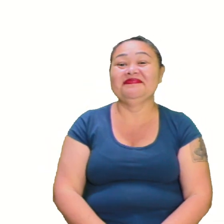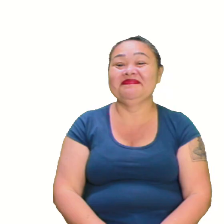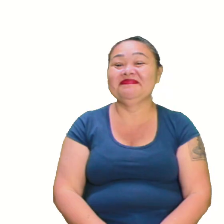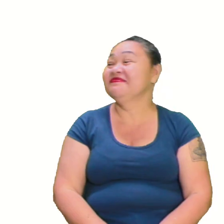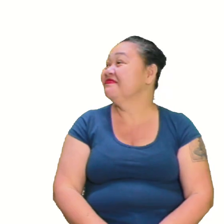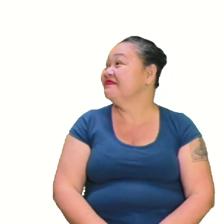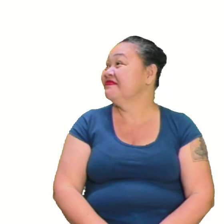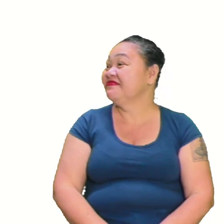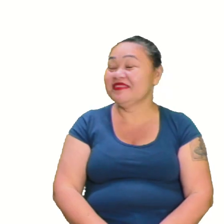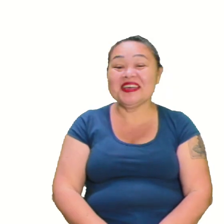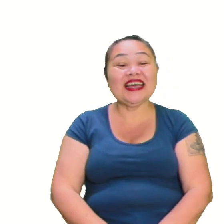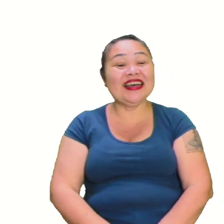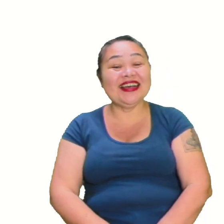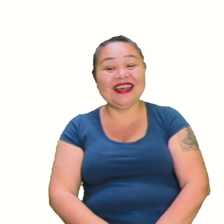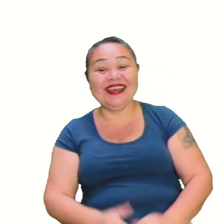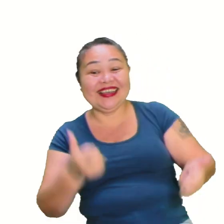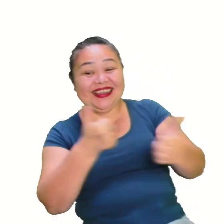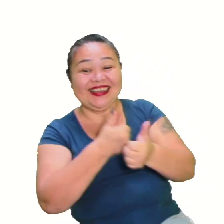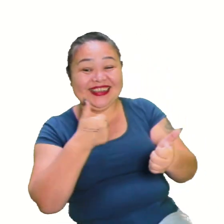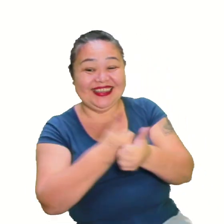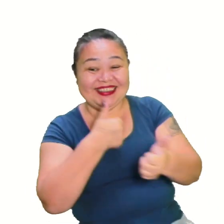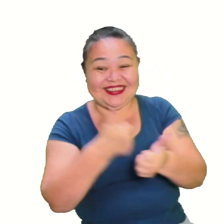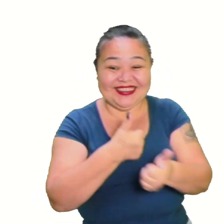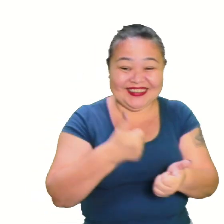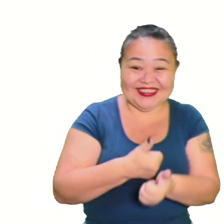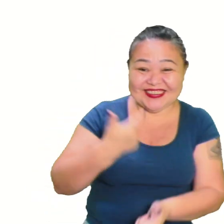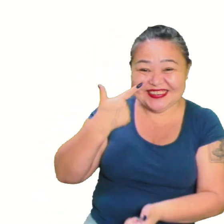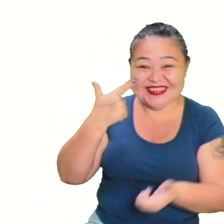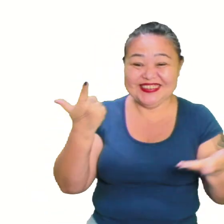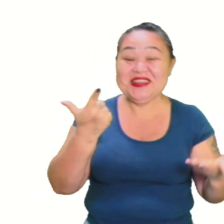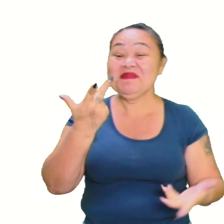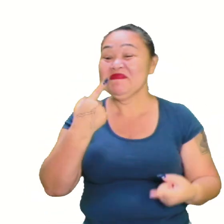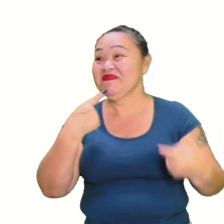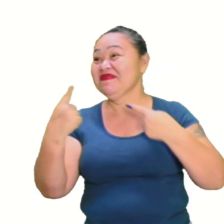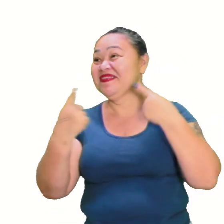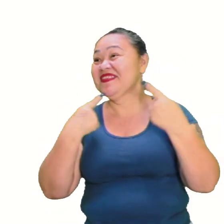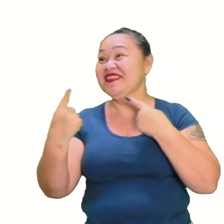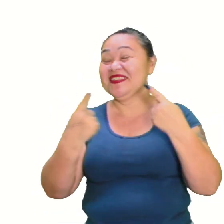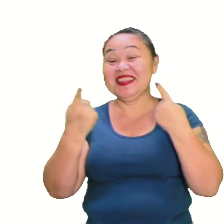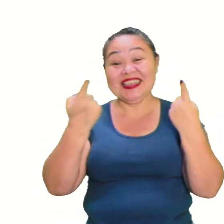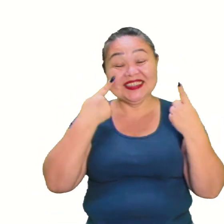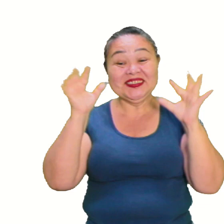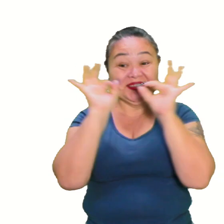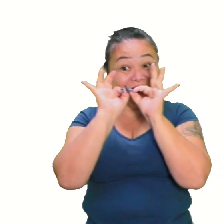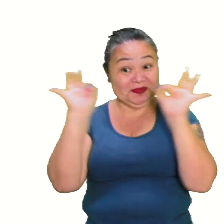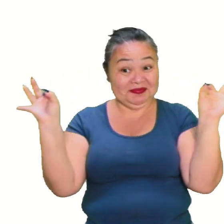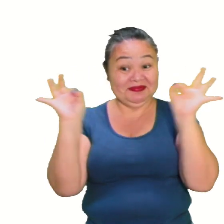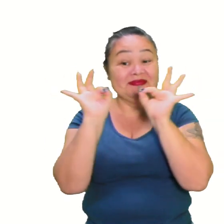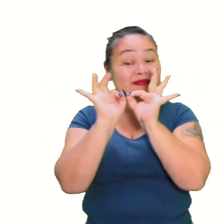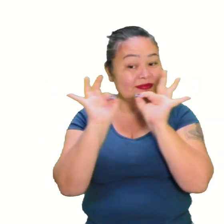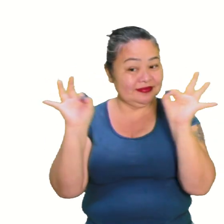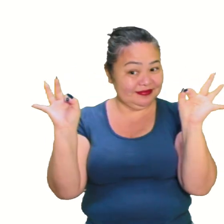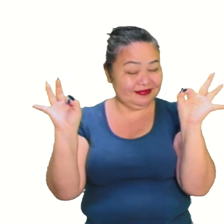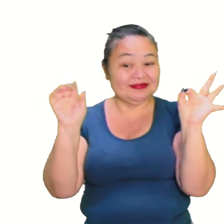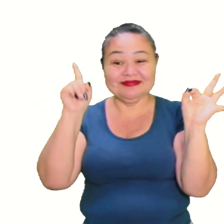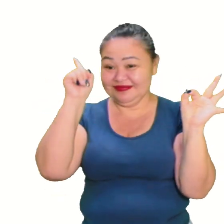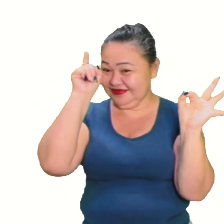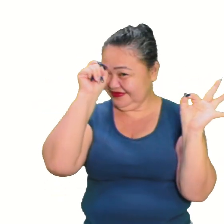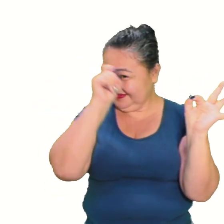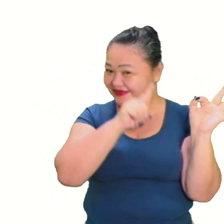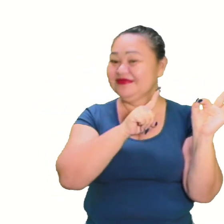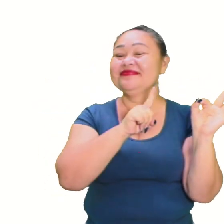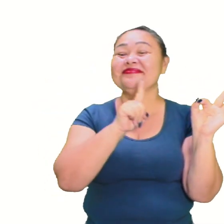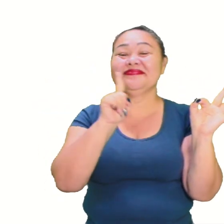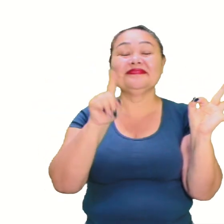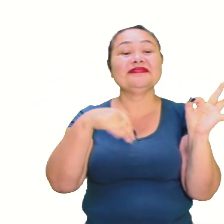Aberto. Ah, aí tu pegou dois aí, ó. Aí fica a discussão. Olha, viu como com uma régua milimetrada fica mais